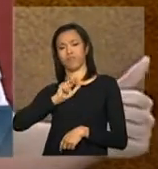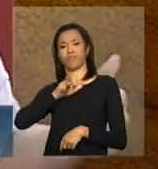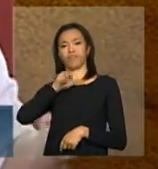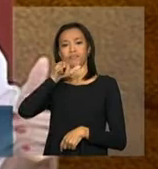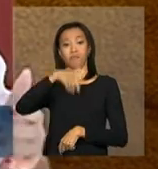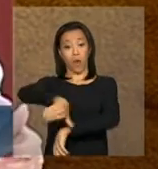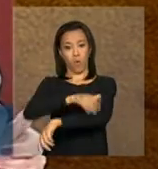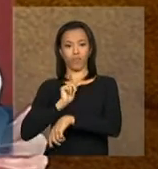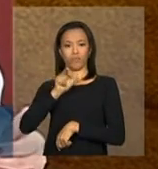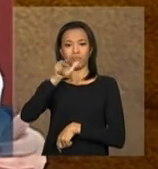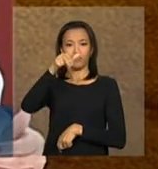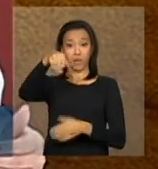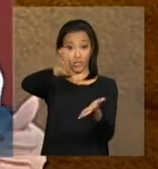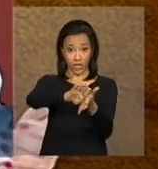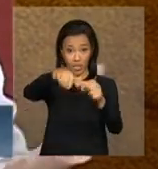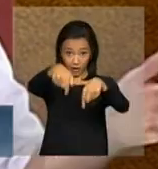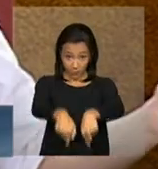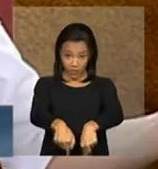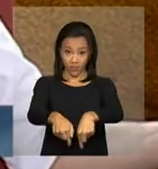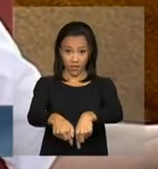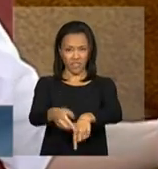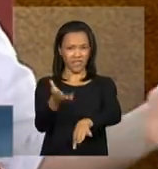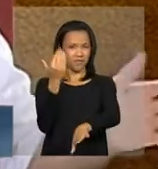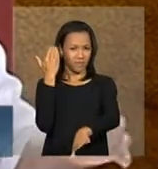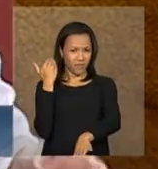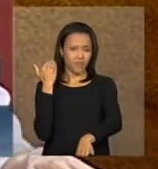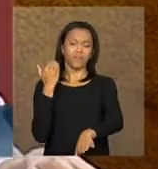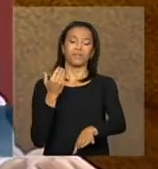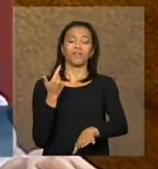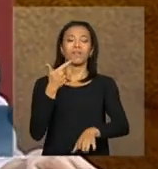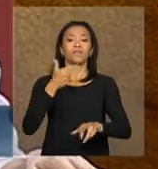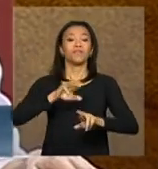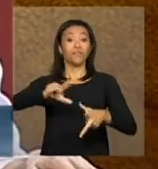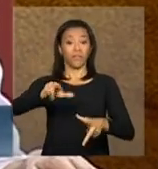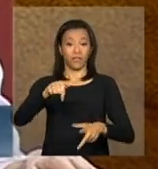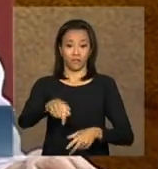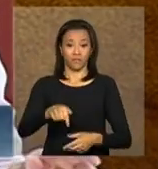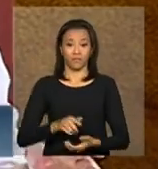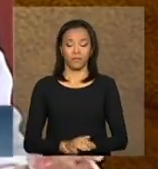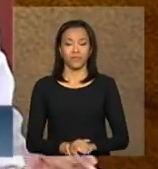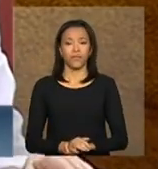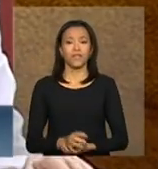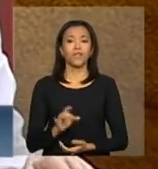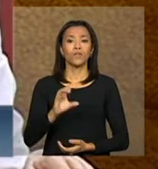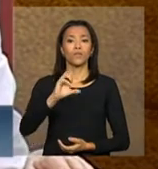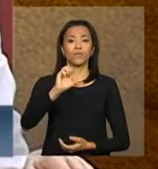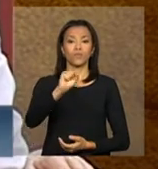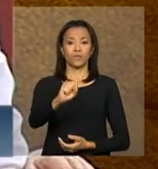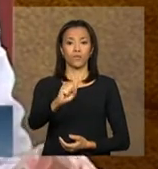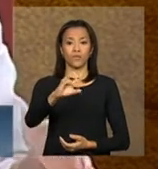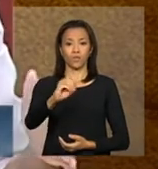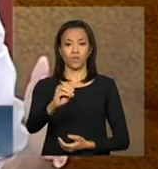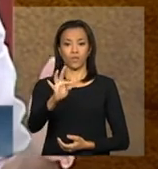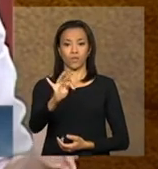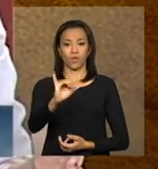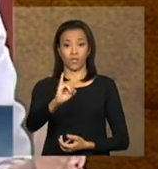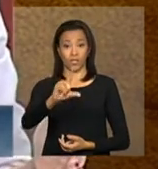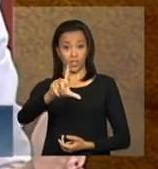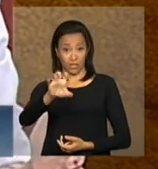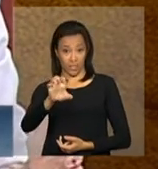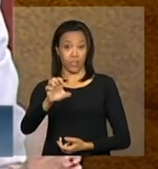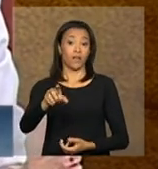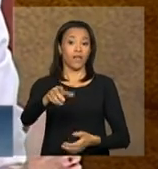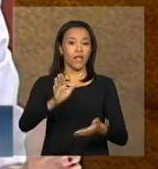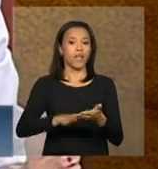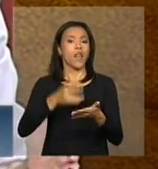né, e vim direto para cá. Na época, ainda era o Sotile. Né? E o Sotile, olha essa carta,